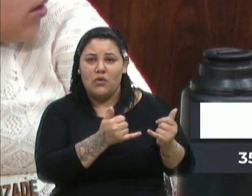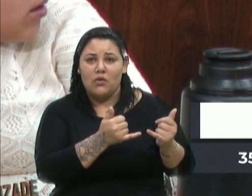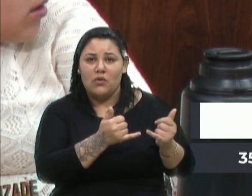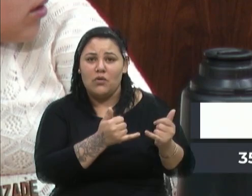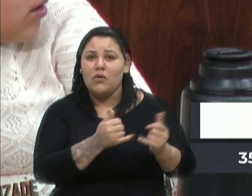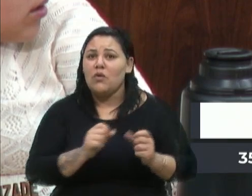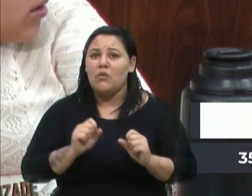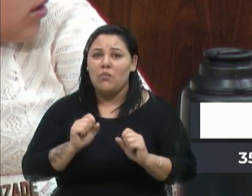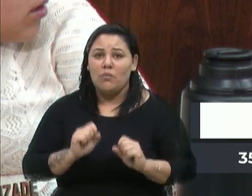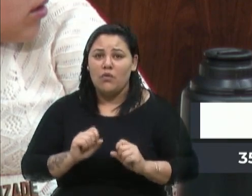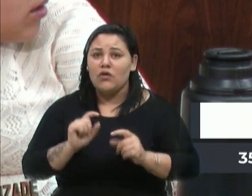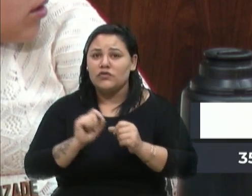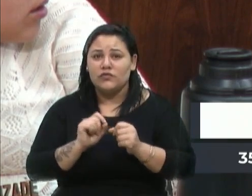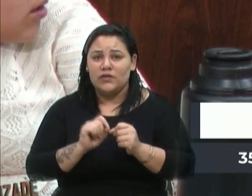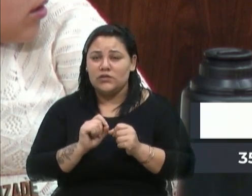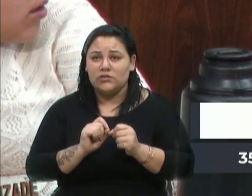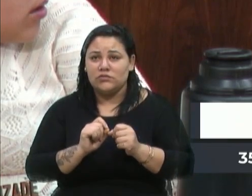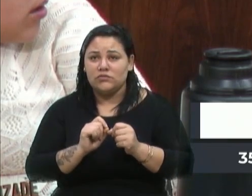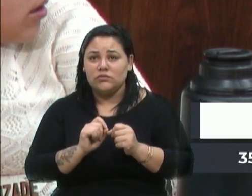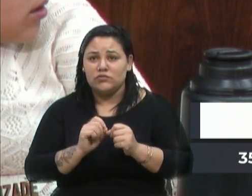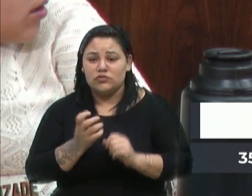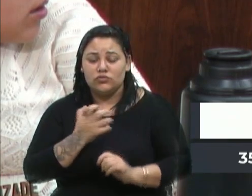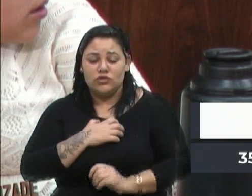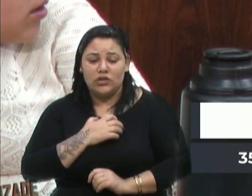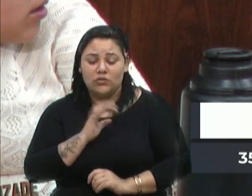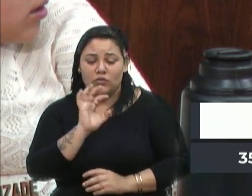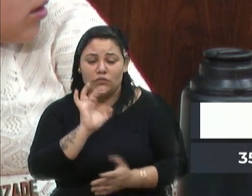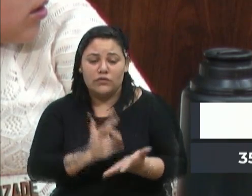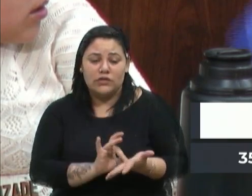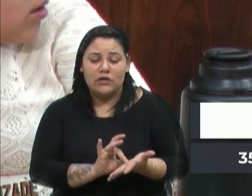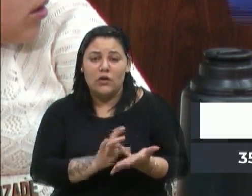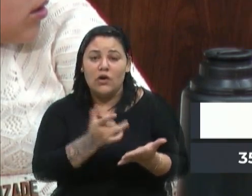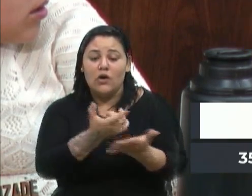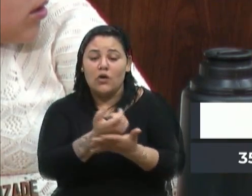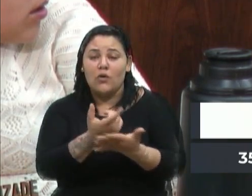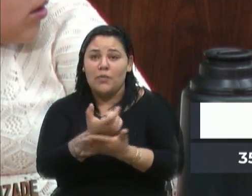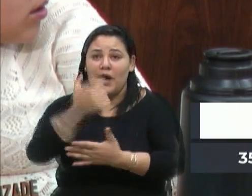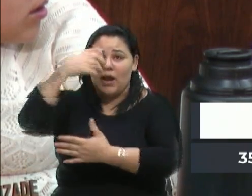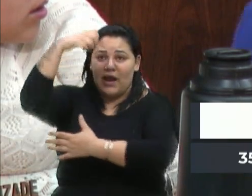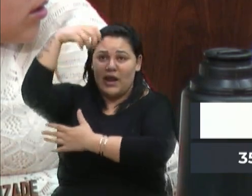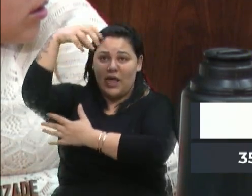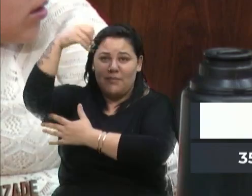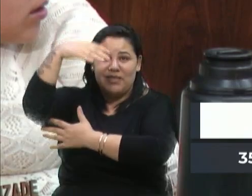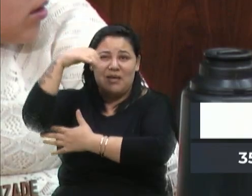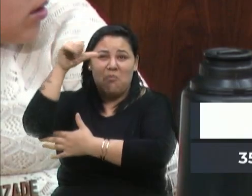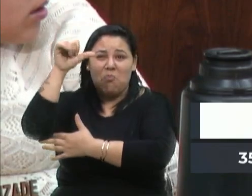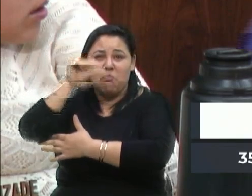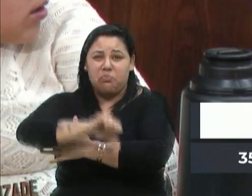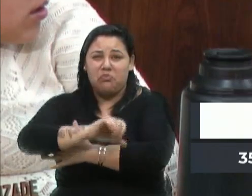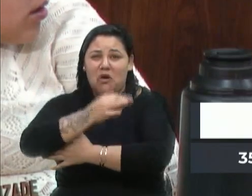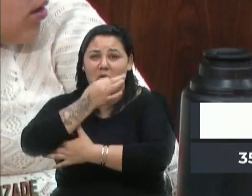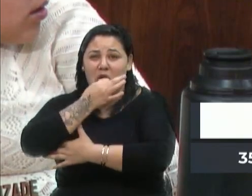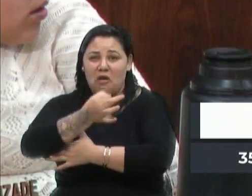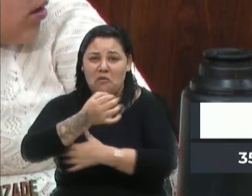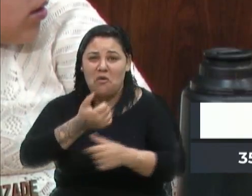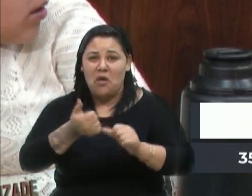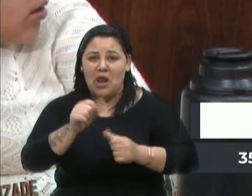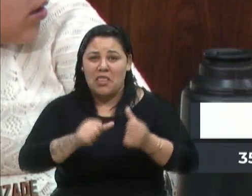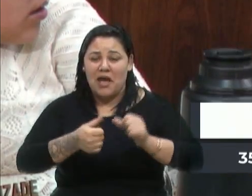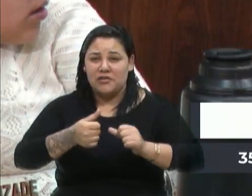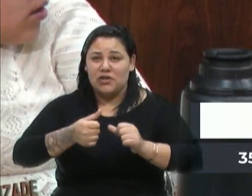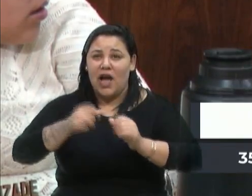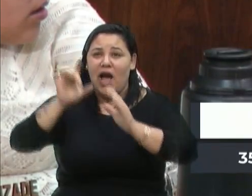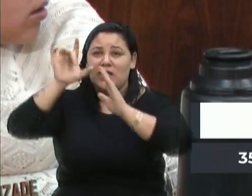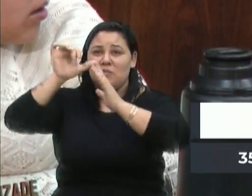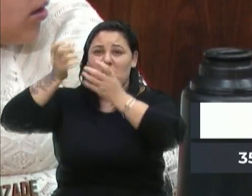isso pode ser feito de forma determinada. Compraram as lâmpadas de péssima qualidade, queimam, para logo aí na frente